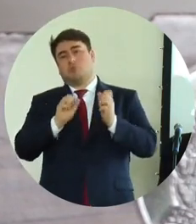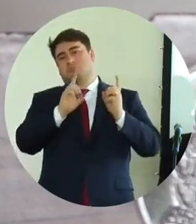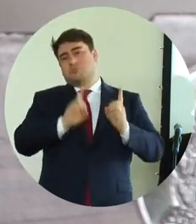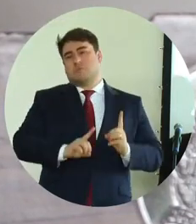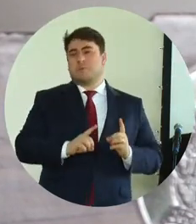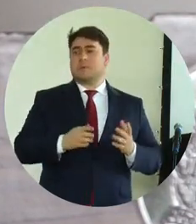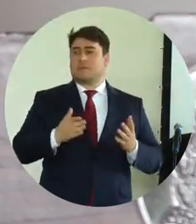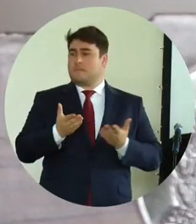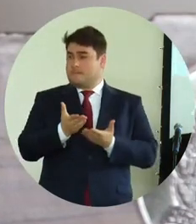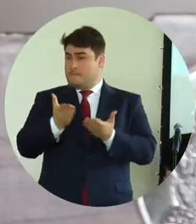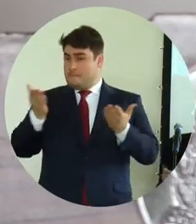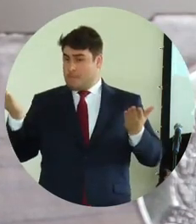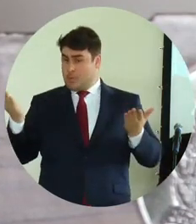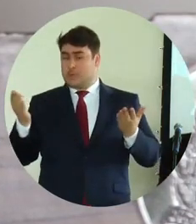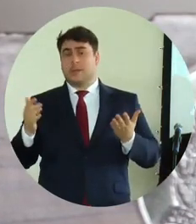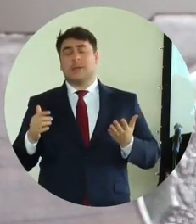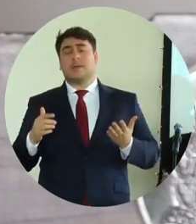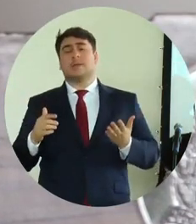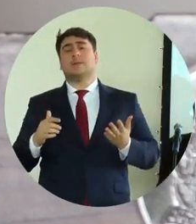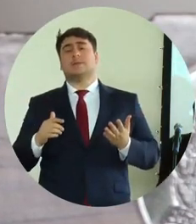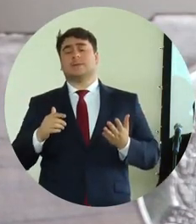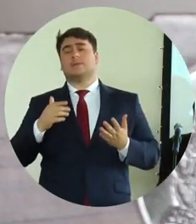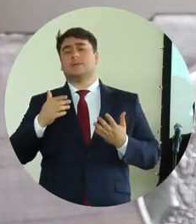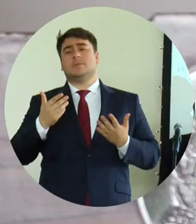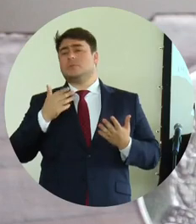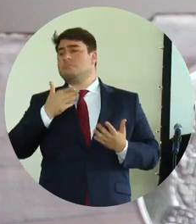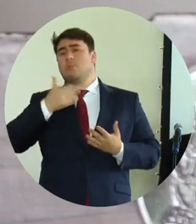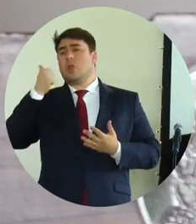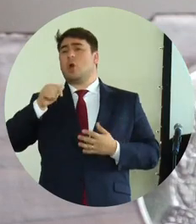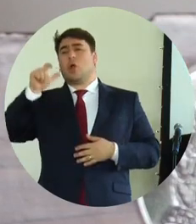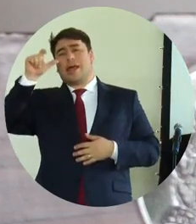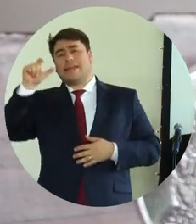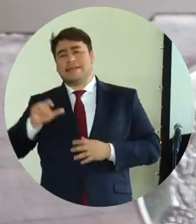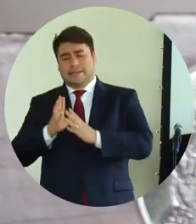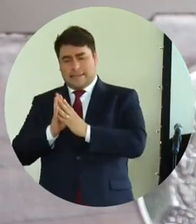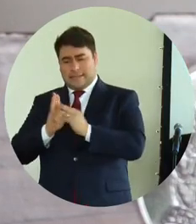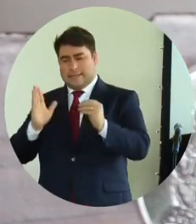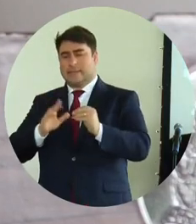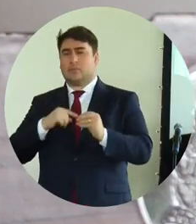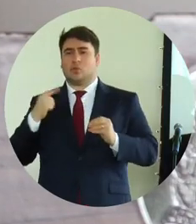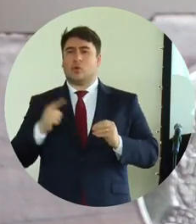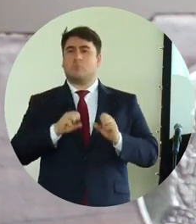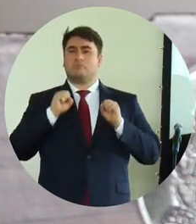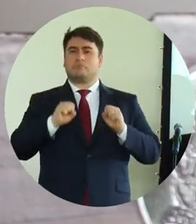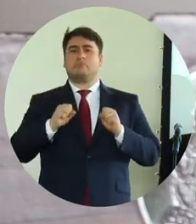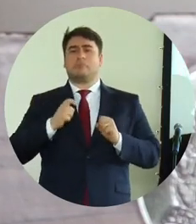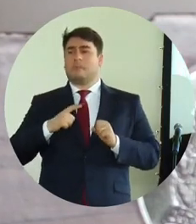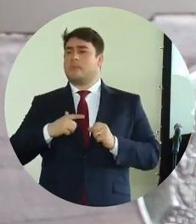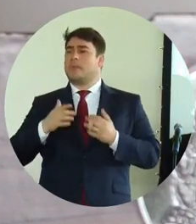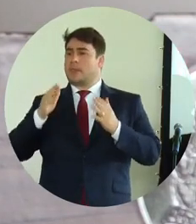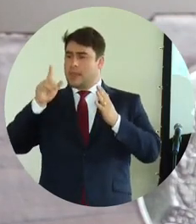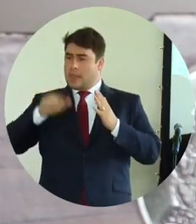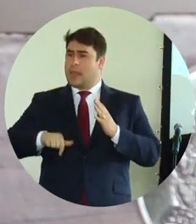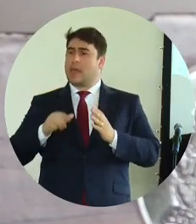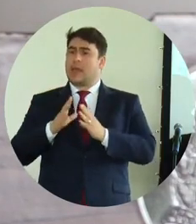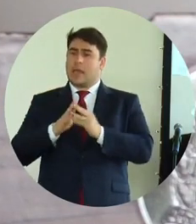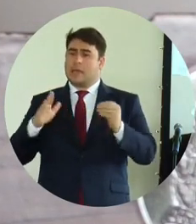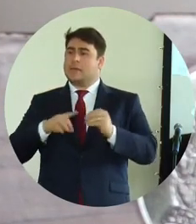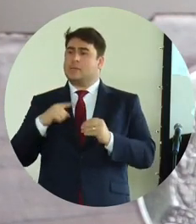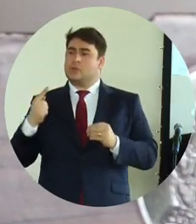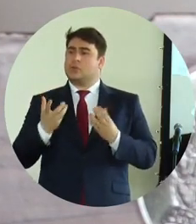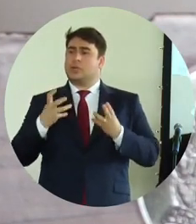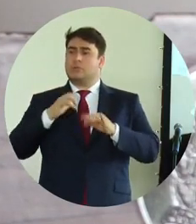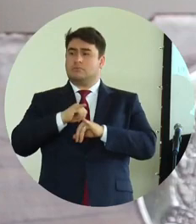E vocês são o melhor exemplo que nós podemos ter. E é este exemplo que nós